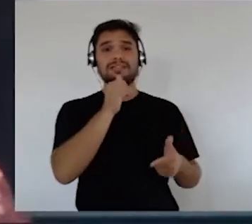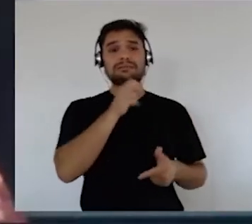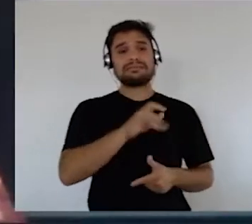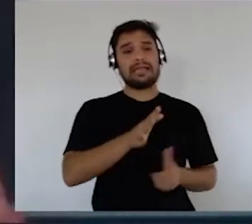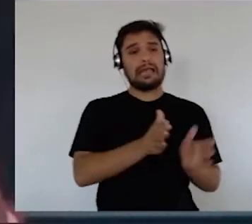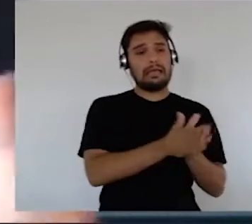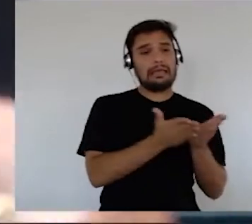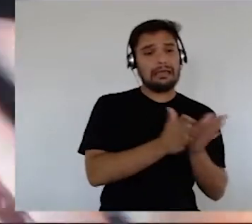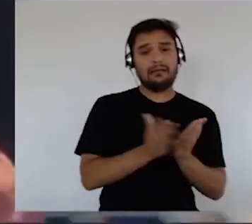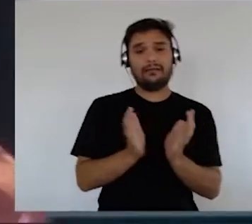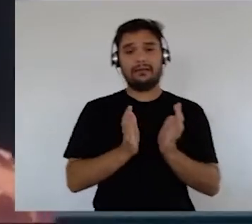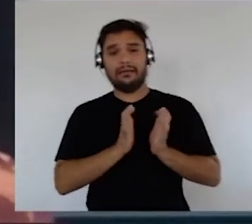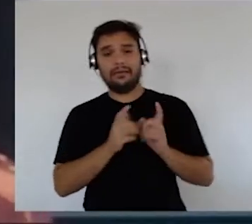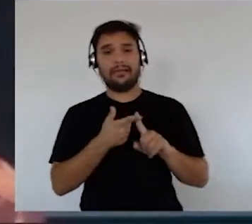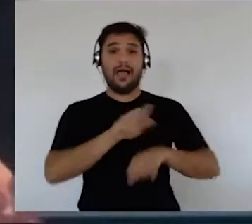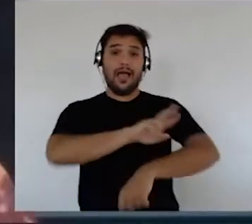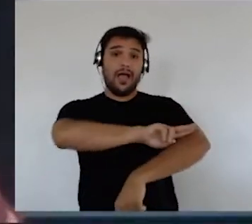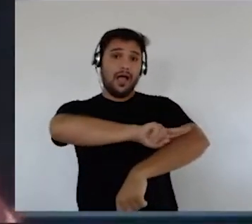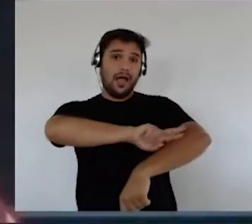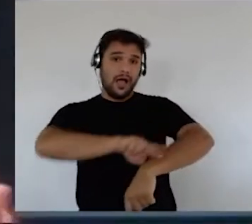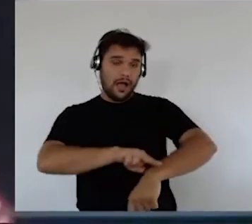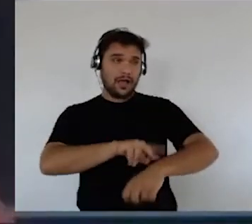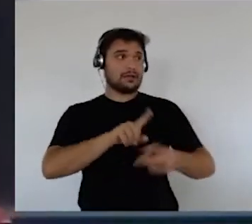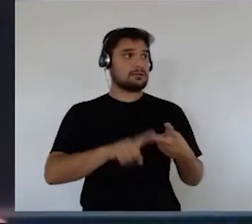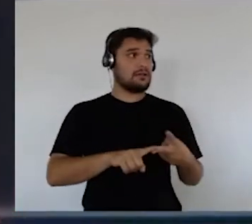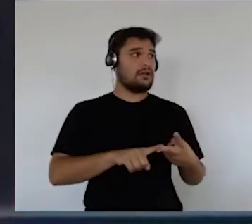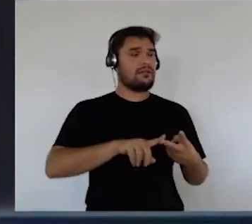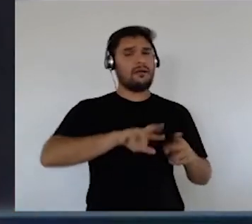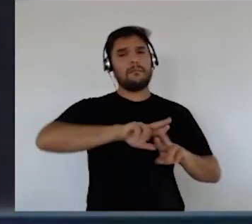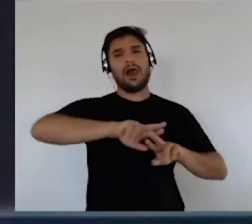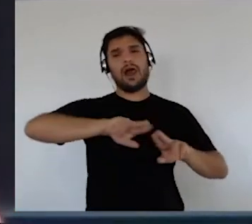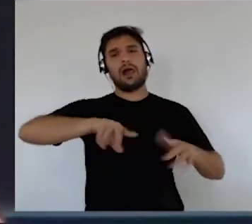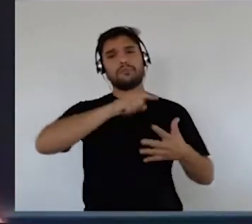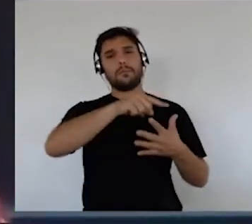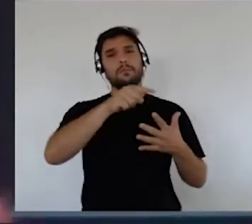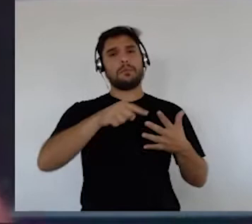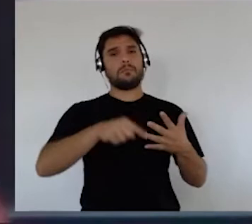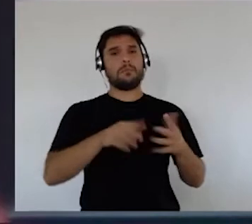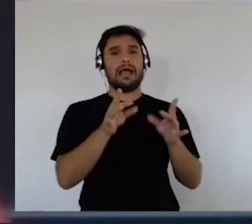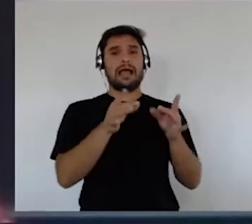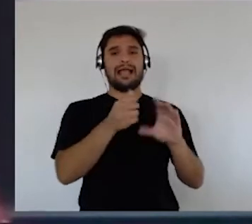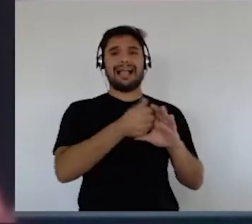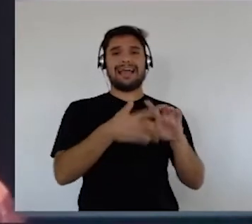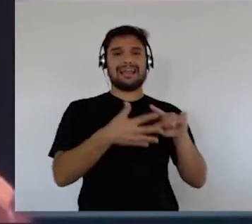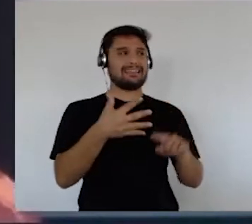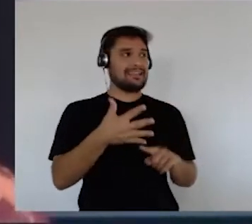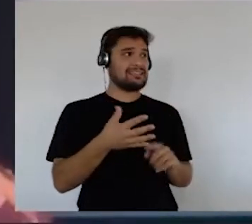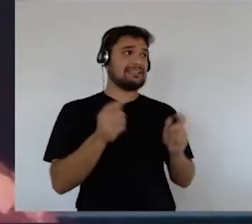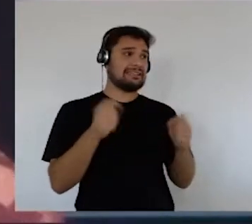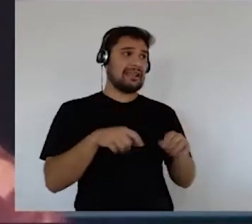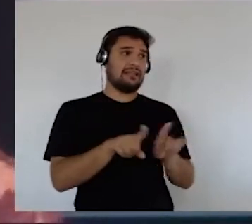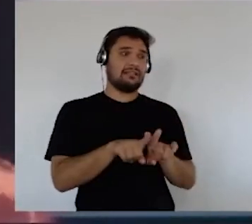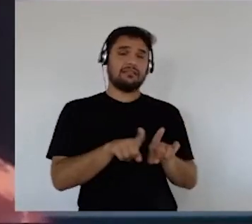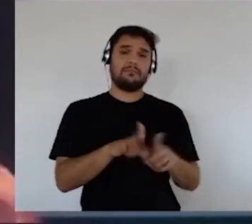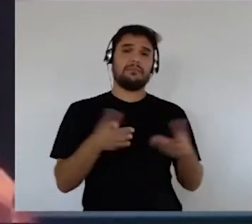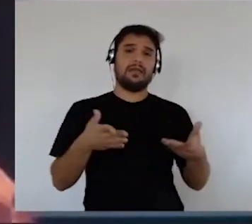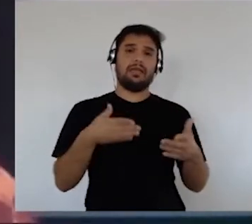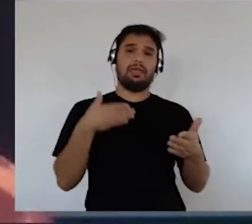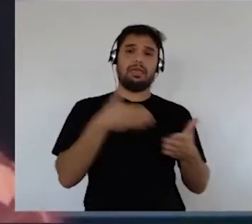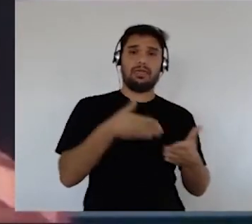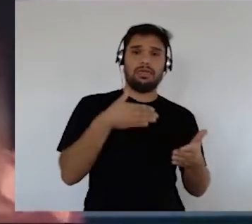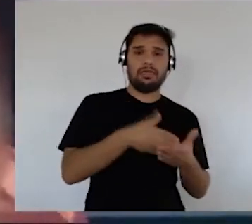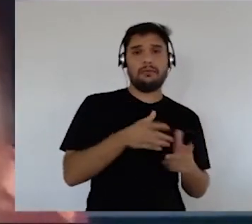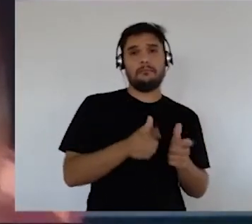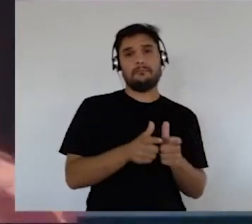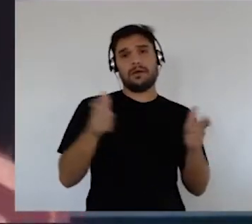econômica, a depender da cor da pele, a depender de uma série de particularidades que vêm e podem trazer, então, obstáculos